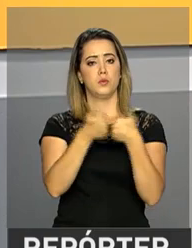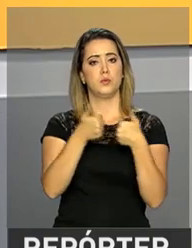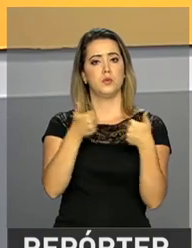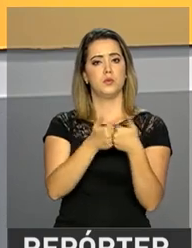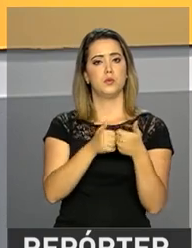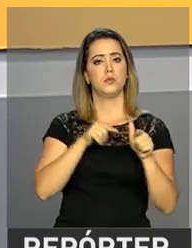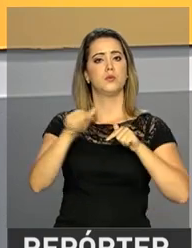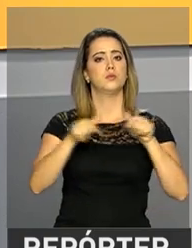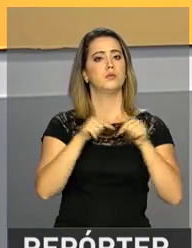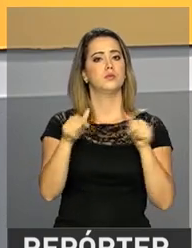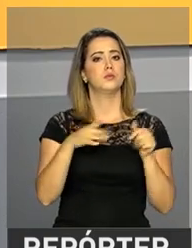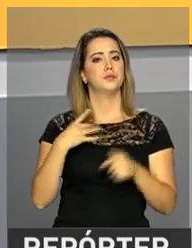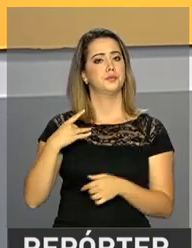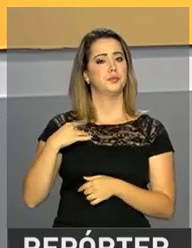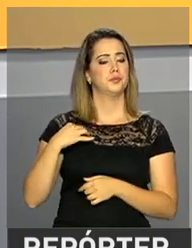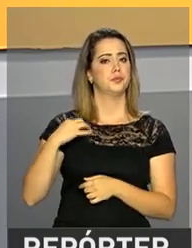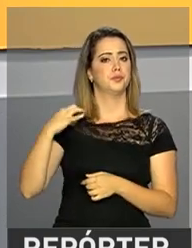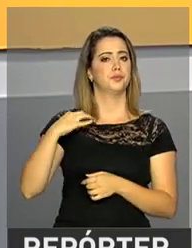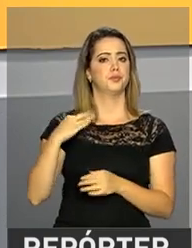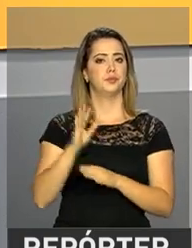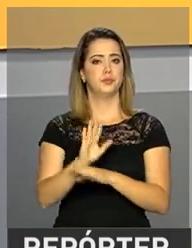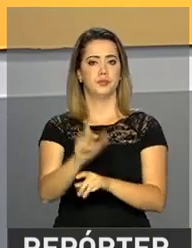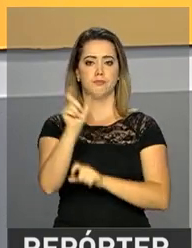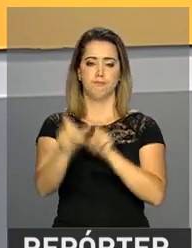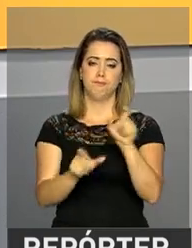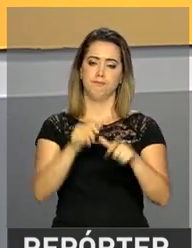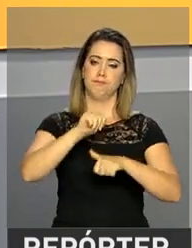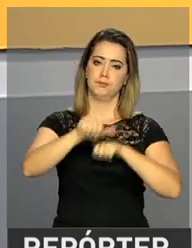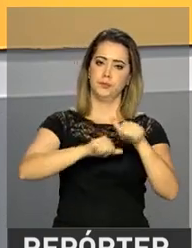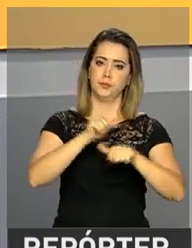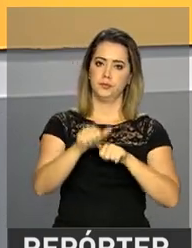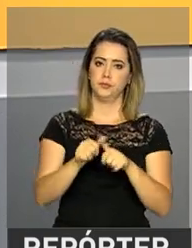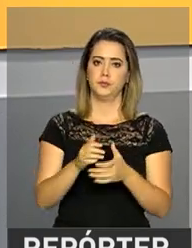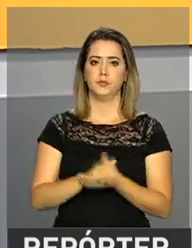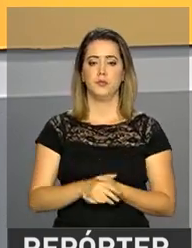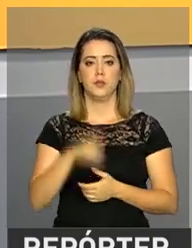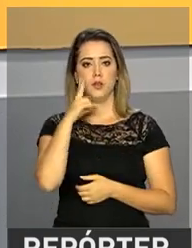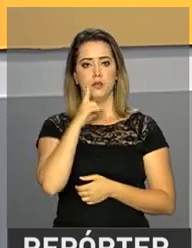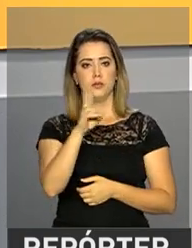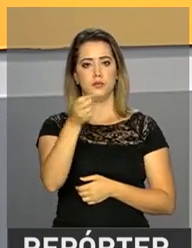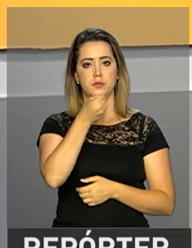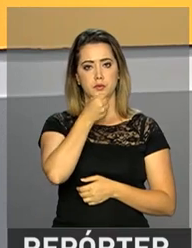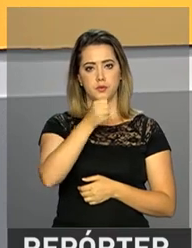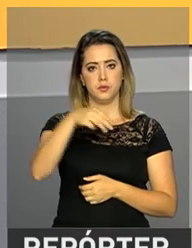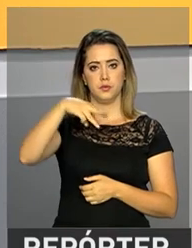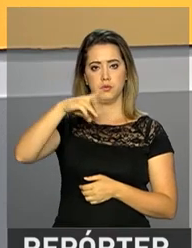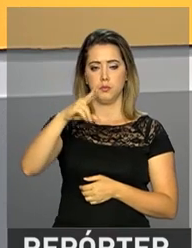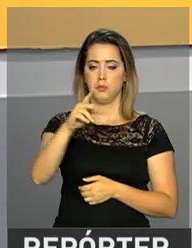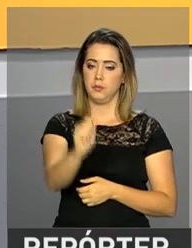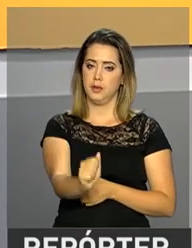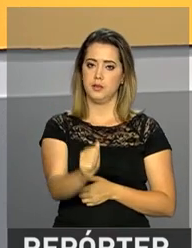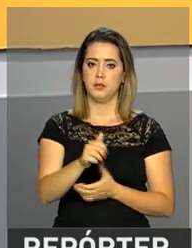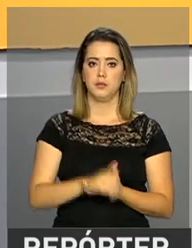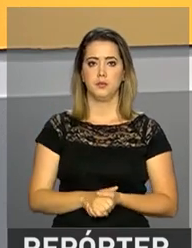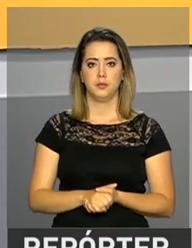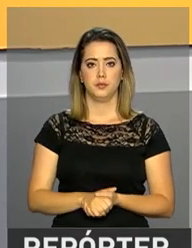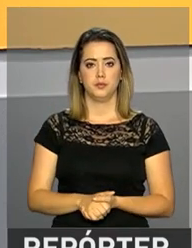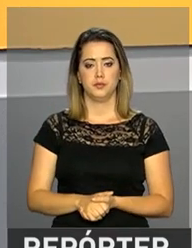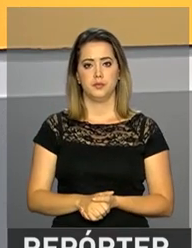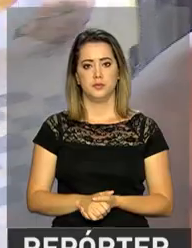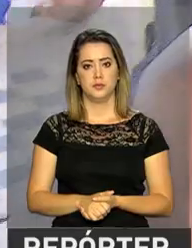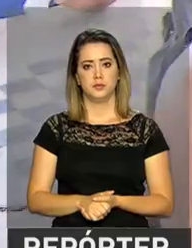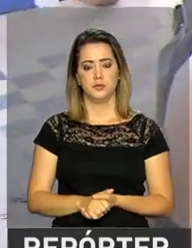conferir de perto como o trabalho voluntário pode ajudar a mudar a vida das pessoas. Acompanhe na reportagem de Mara Knupp.